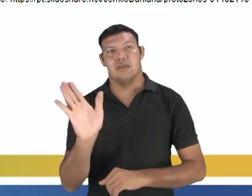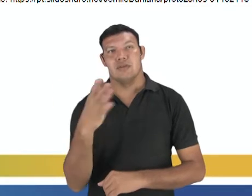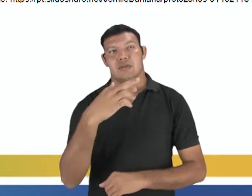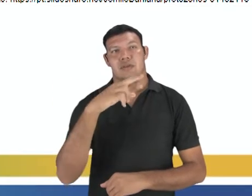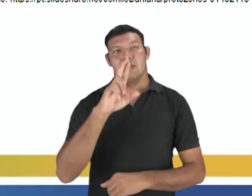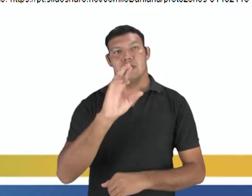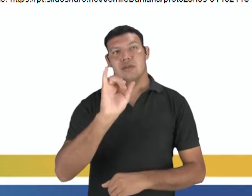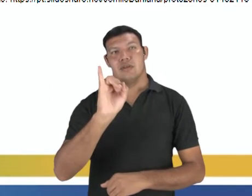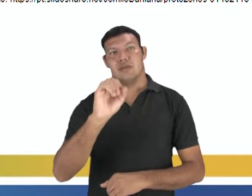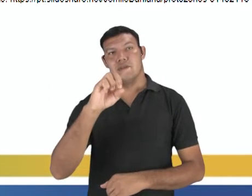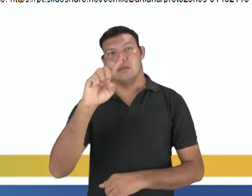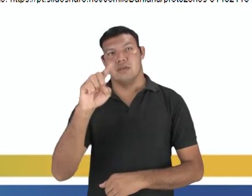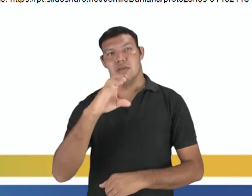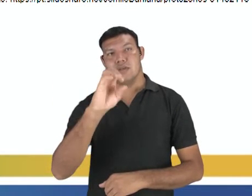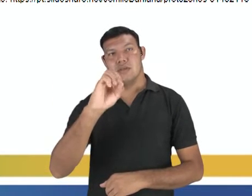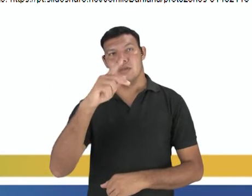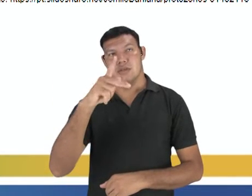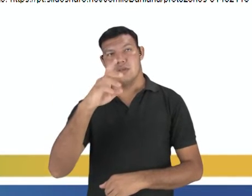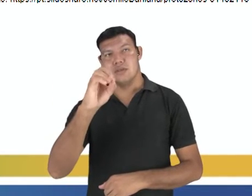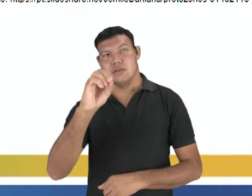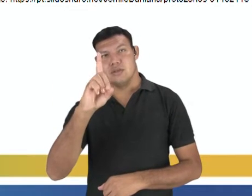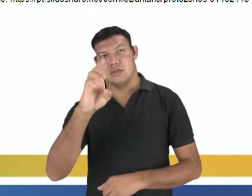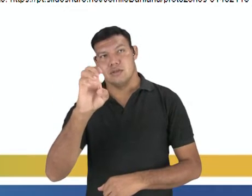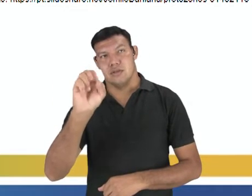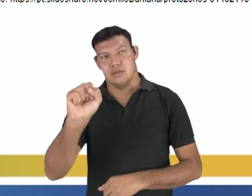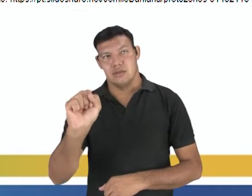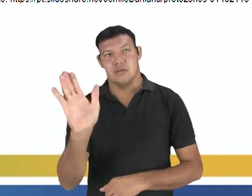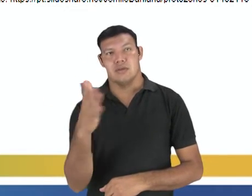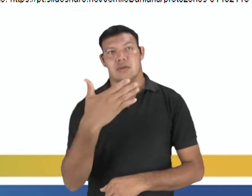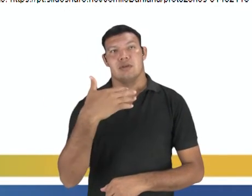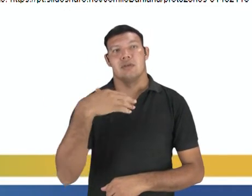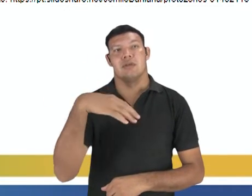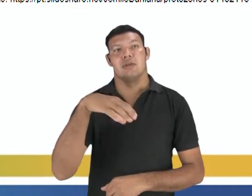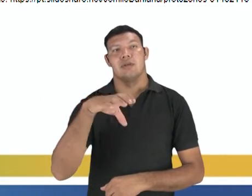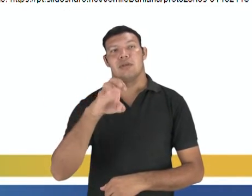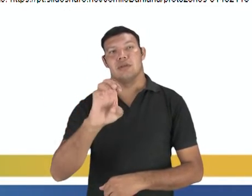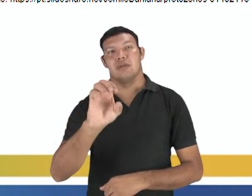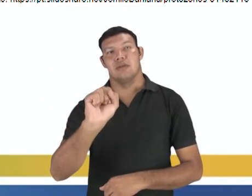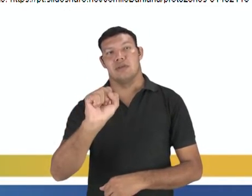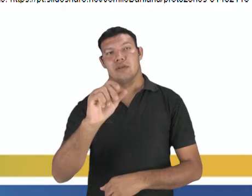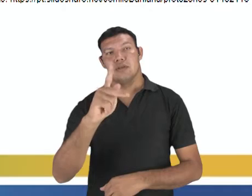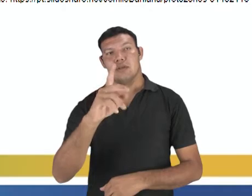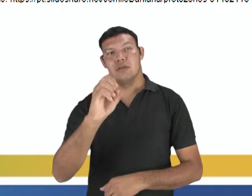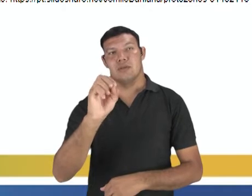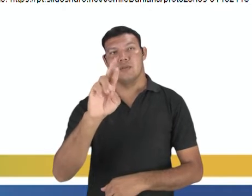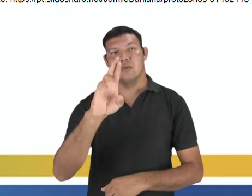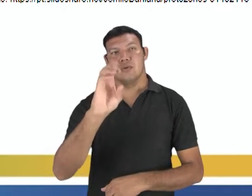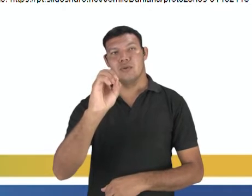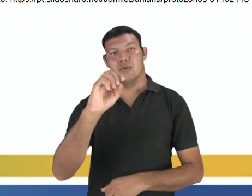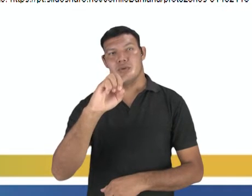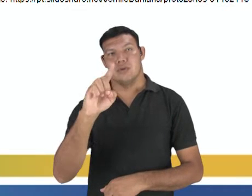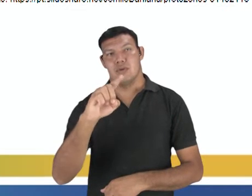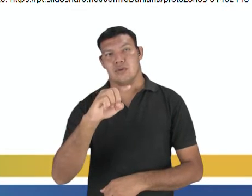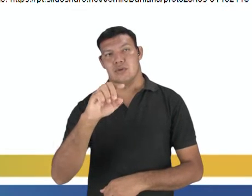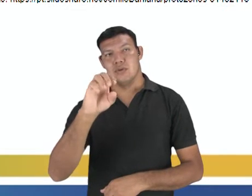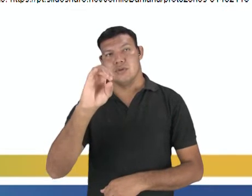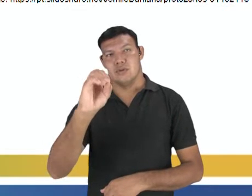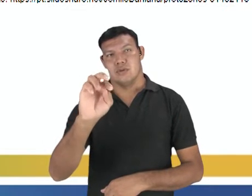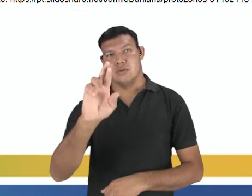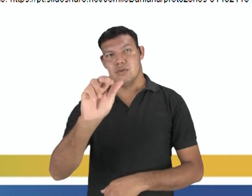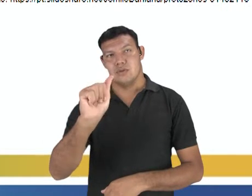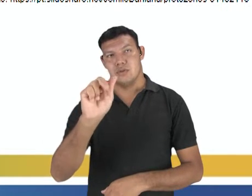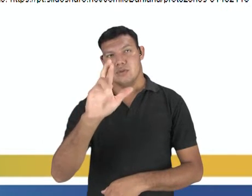Qual que é a característica de cada um? Vocês podem ver na lâmina aí que cada um tem um formato. Mas em relação à estrutura de locomoção é